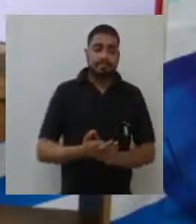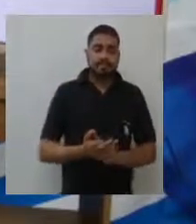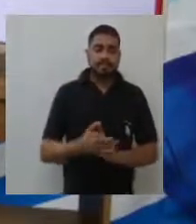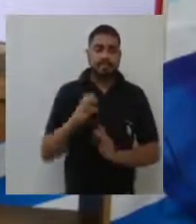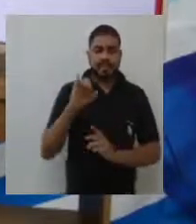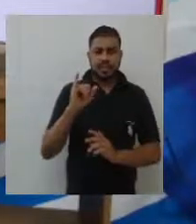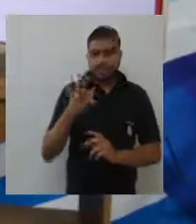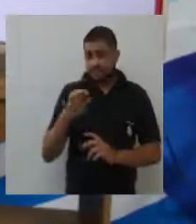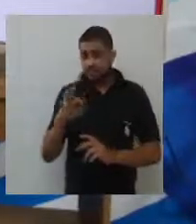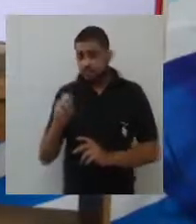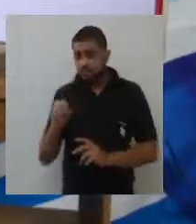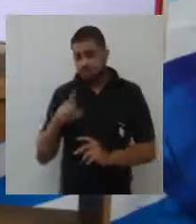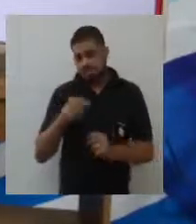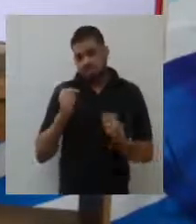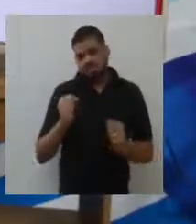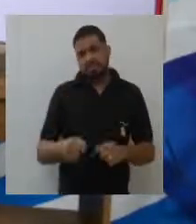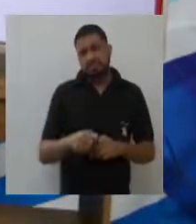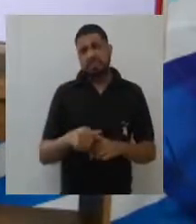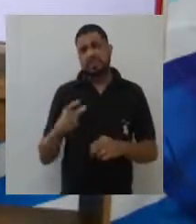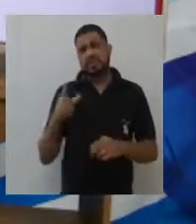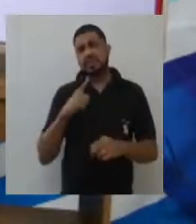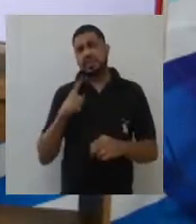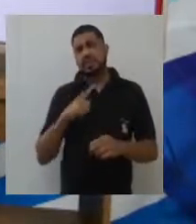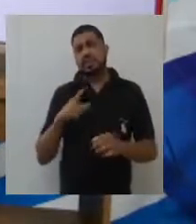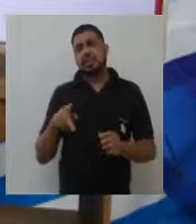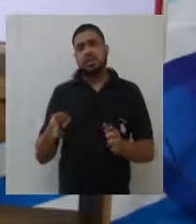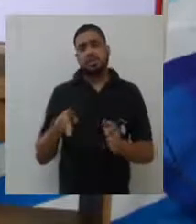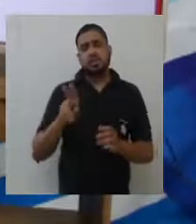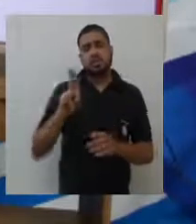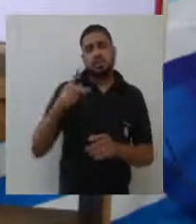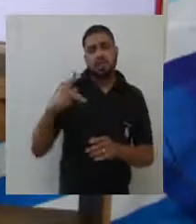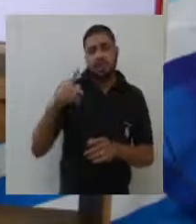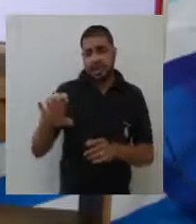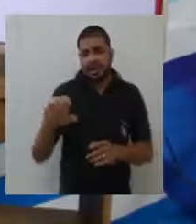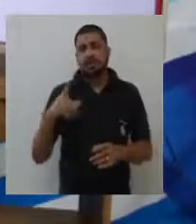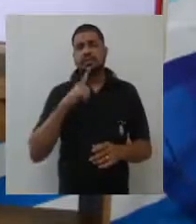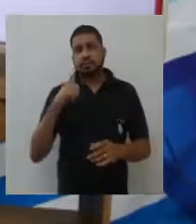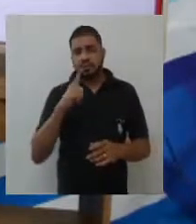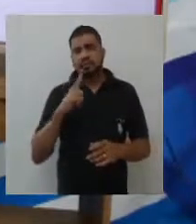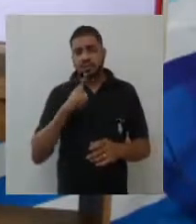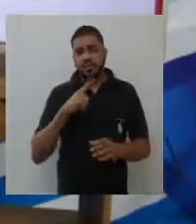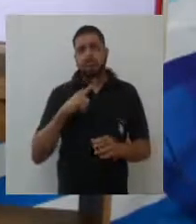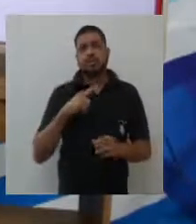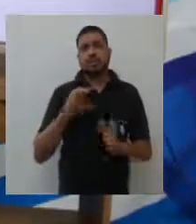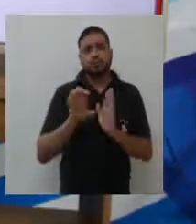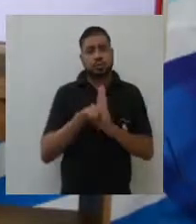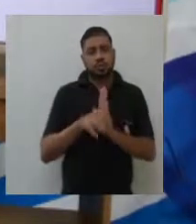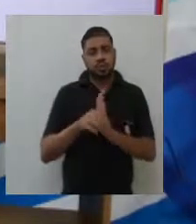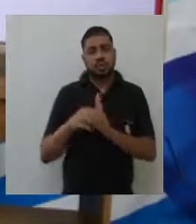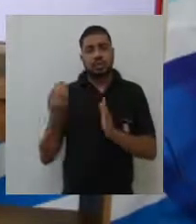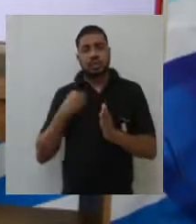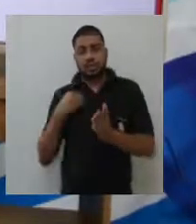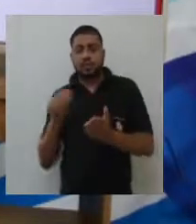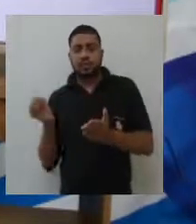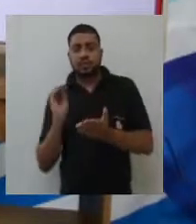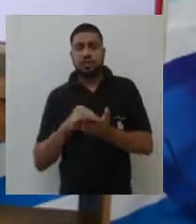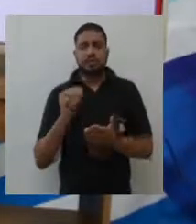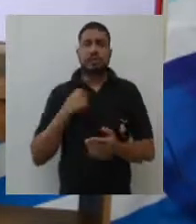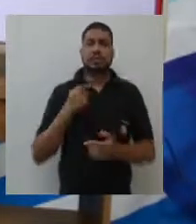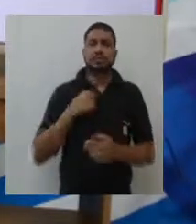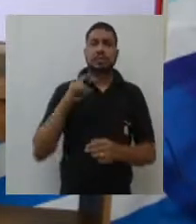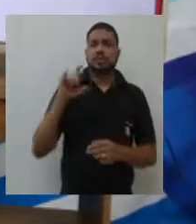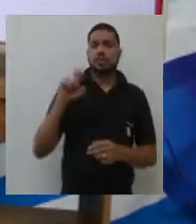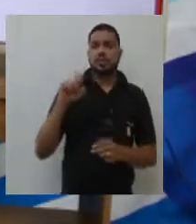Cícero, você pode ir na própria UPE, na FESP, vai estar lá o conteúdo. Eu vou postar nas minhas redes sociais